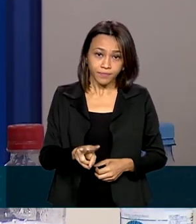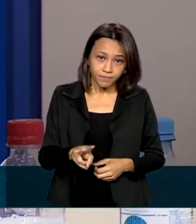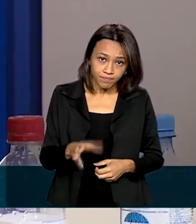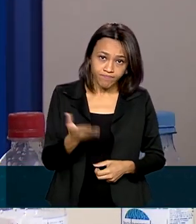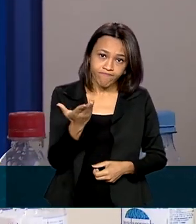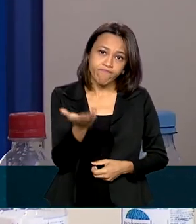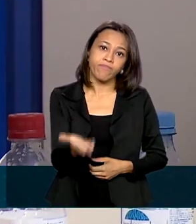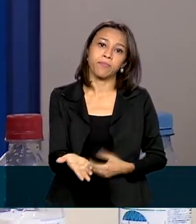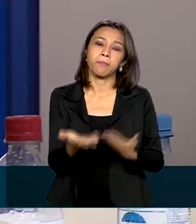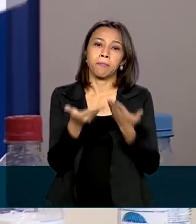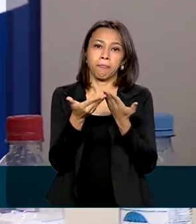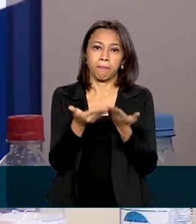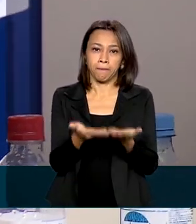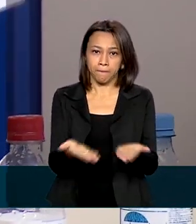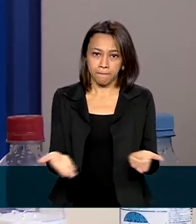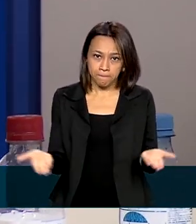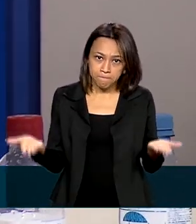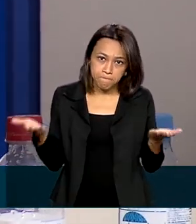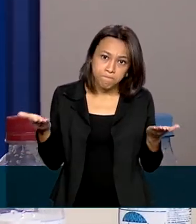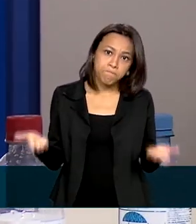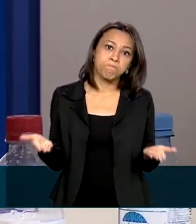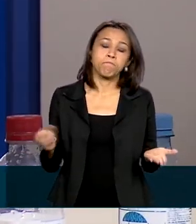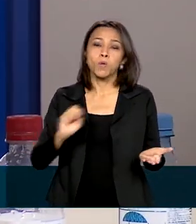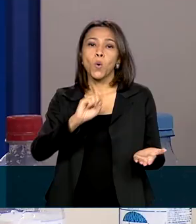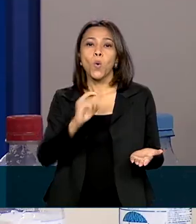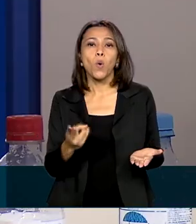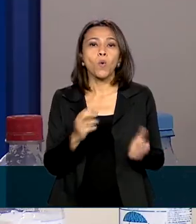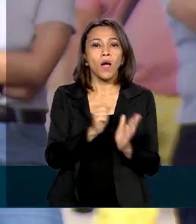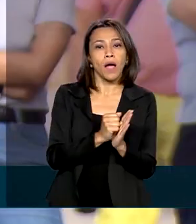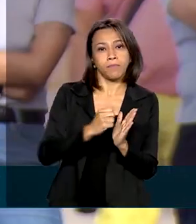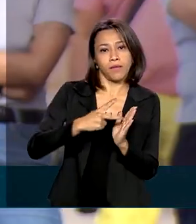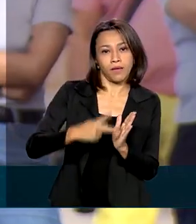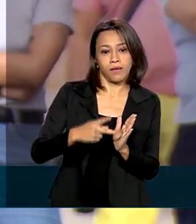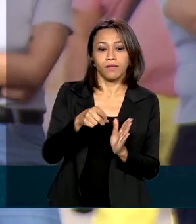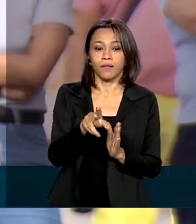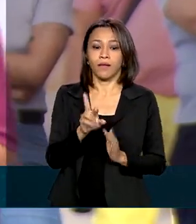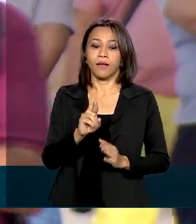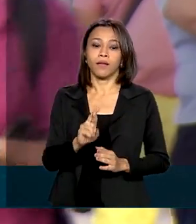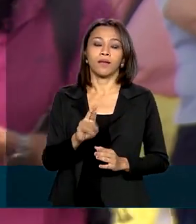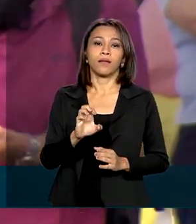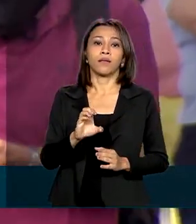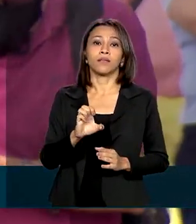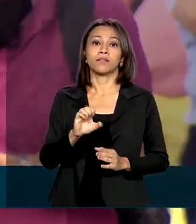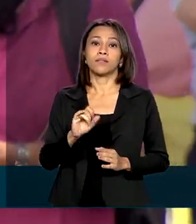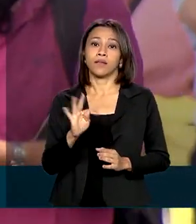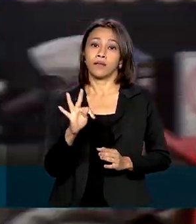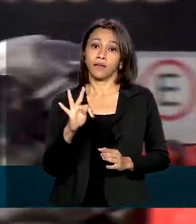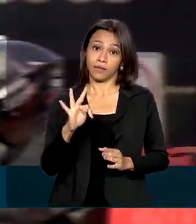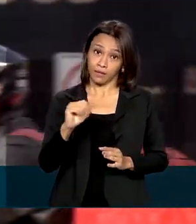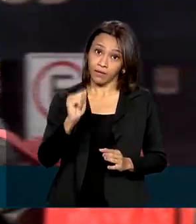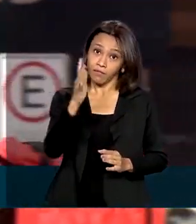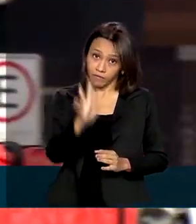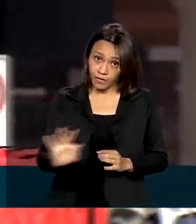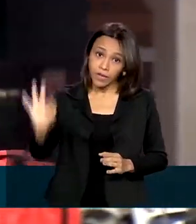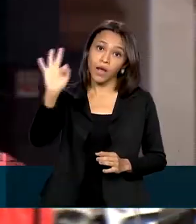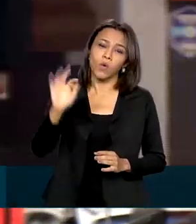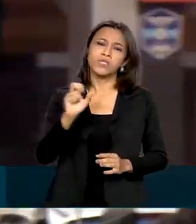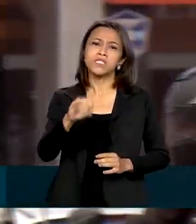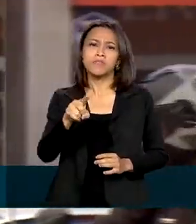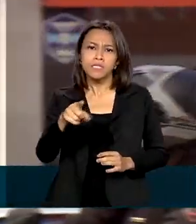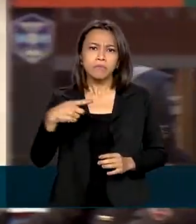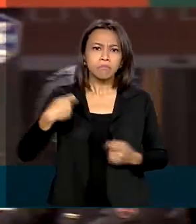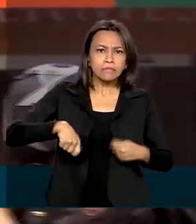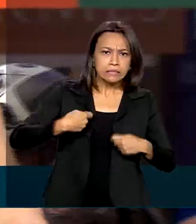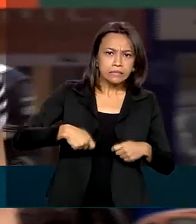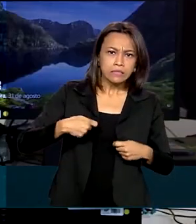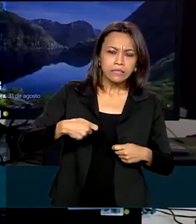.gov.br ou acessar o aplicativo da Receita Federal Pessoa Física. Se você deveria e não recebeu